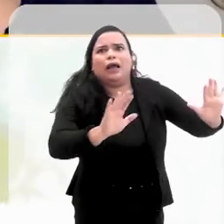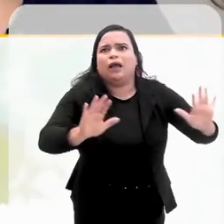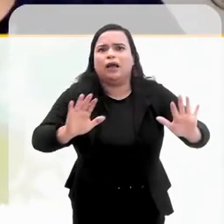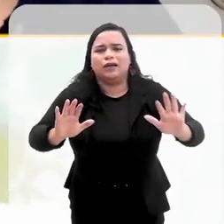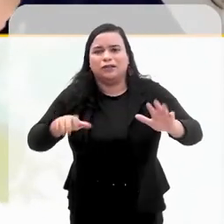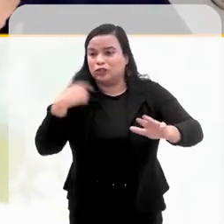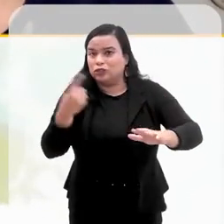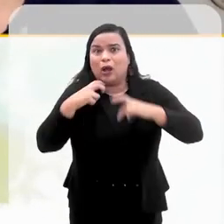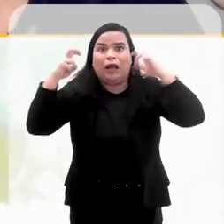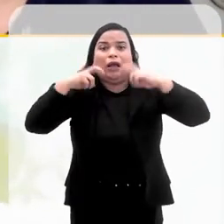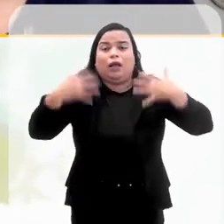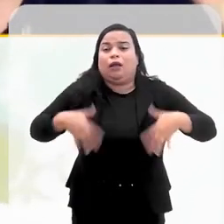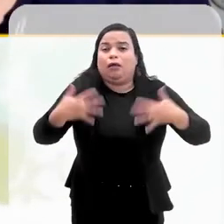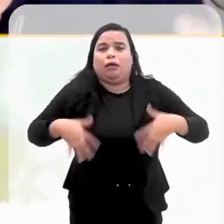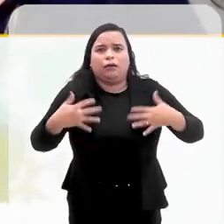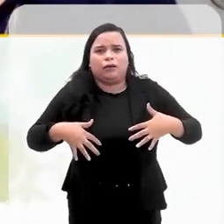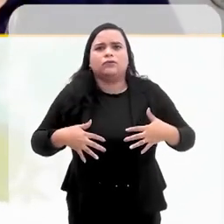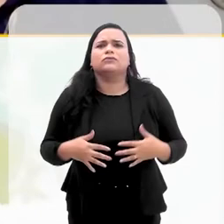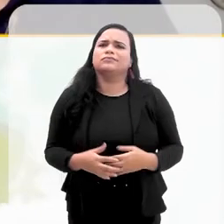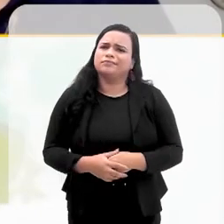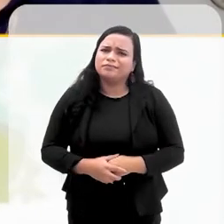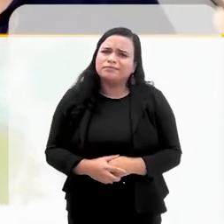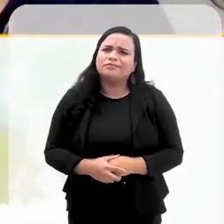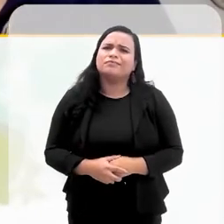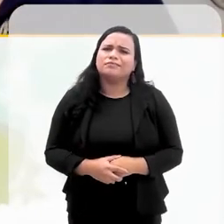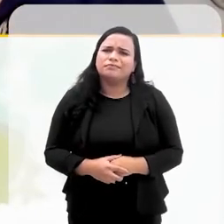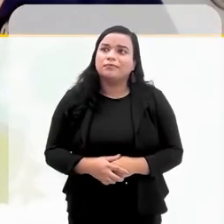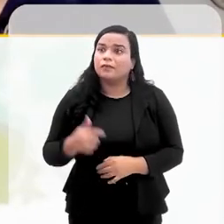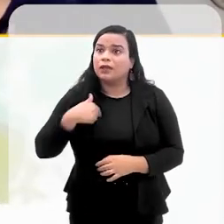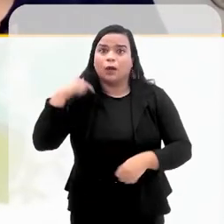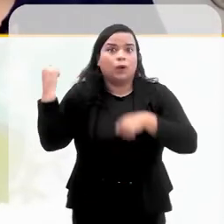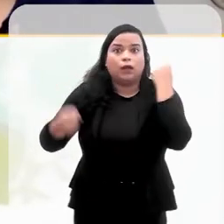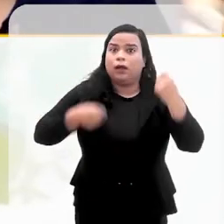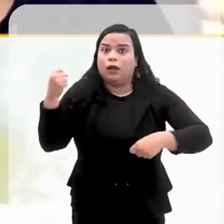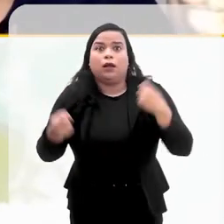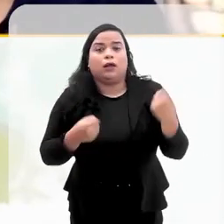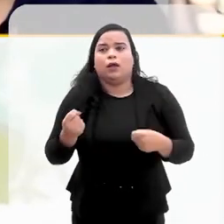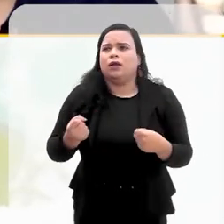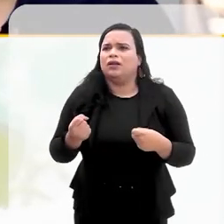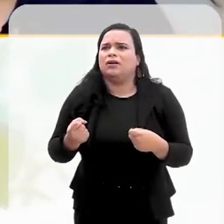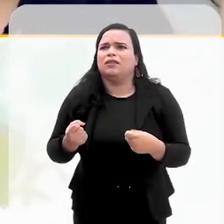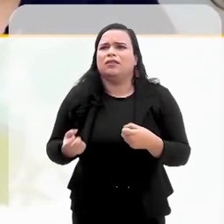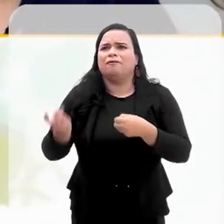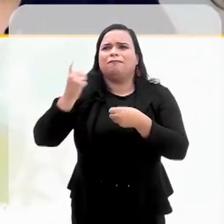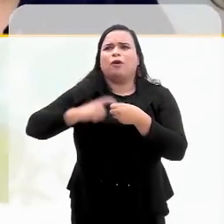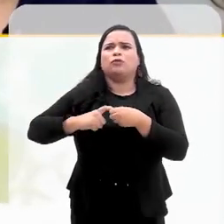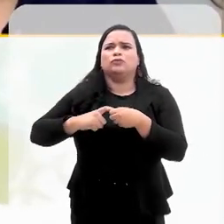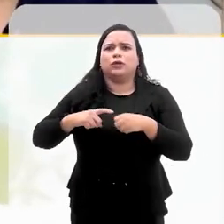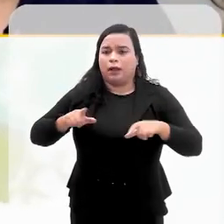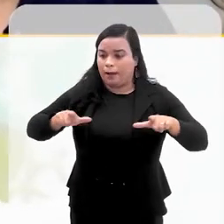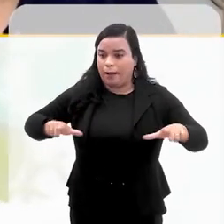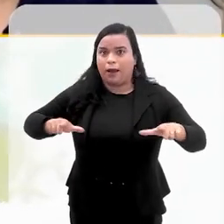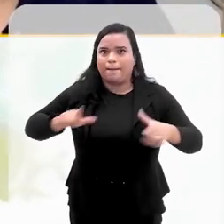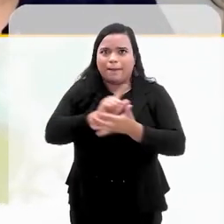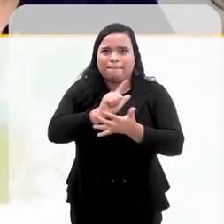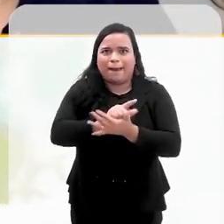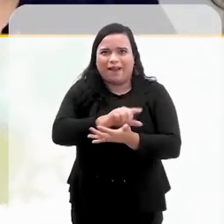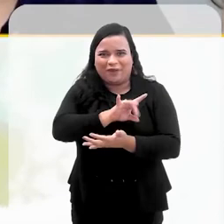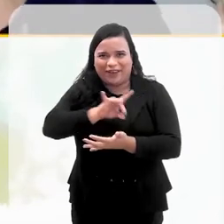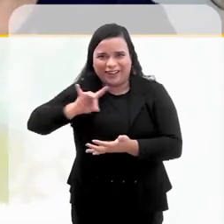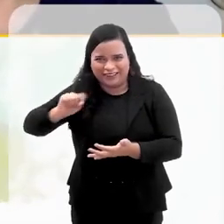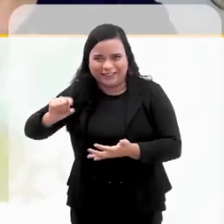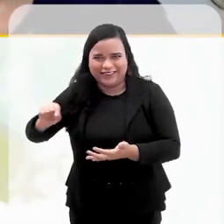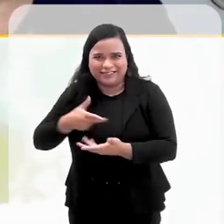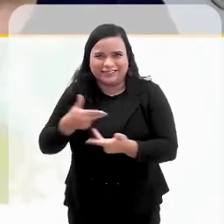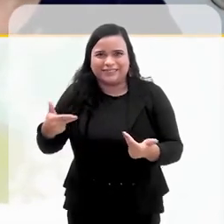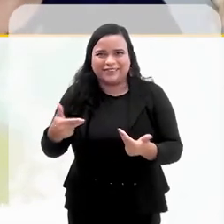gente, prancha, prancha, aquela negócio. Aí ela, sentei ela, só perguntei assim, você quer ir para a padaria? Ela pegou e